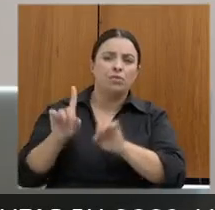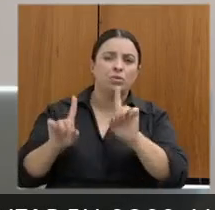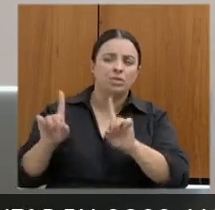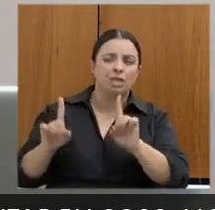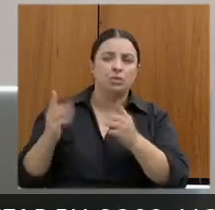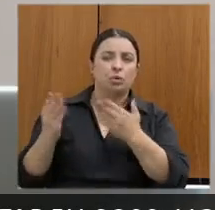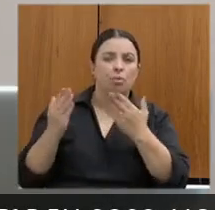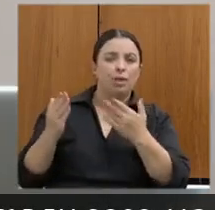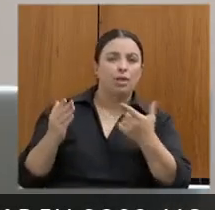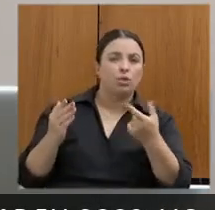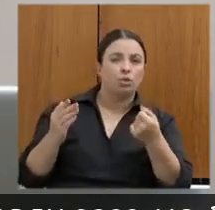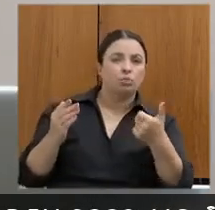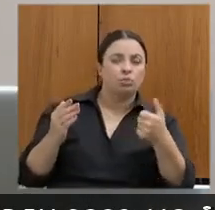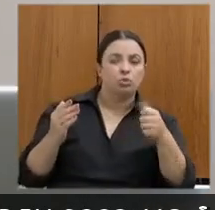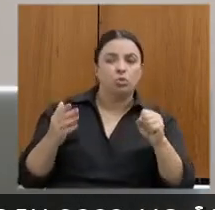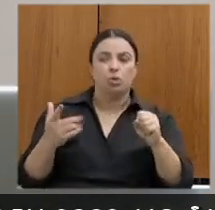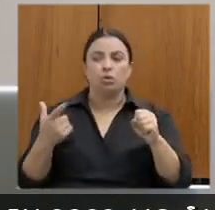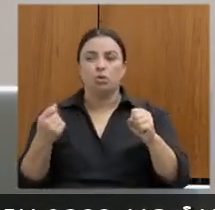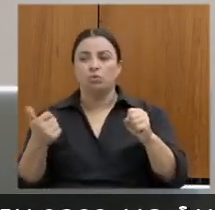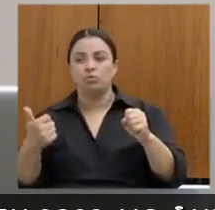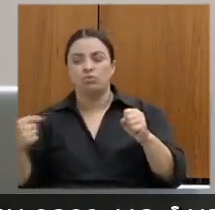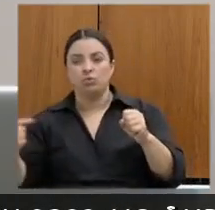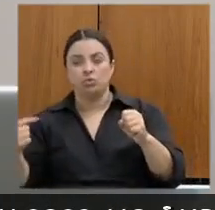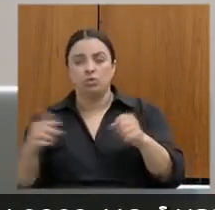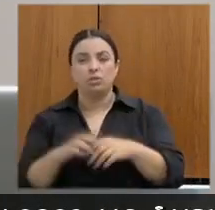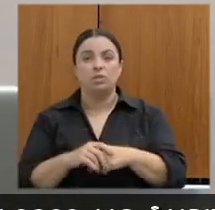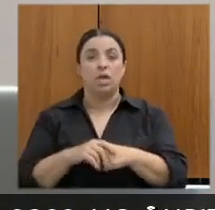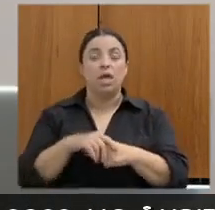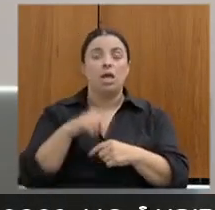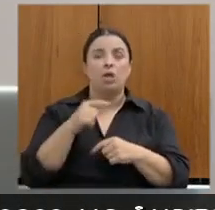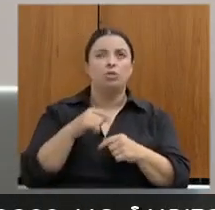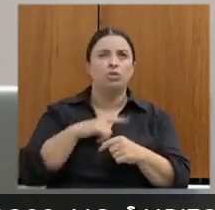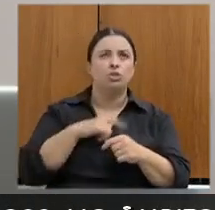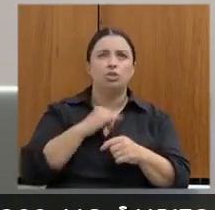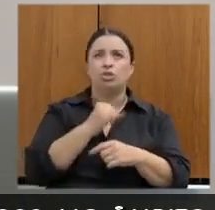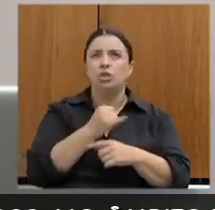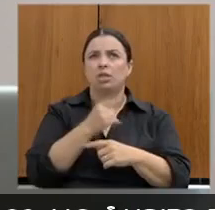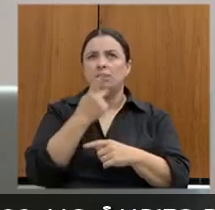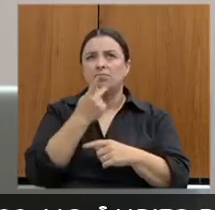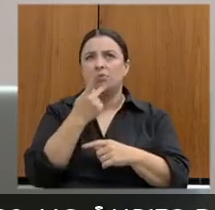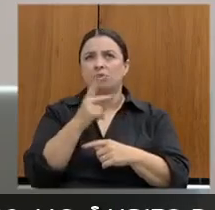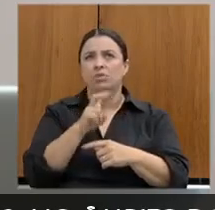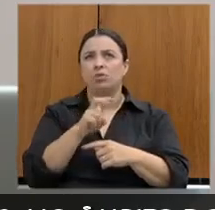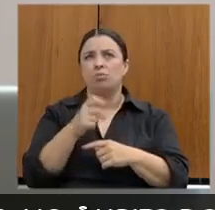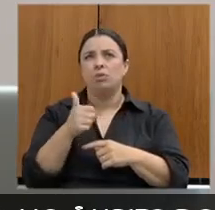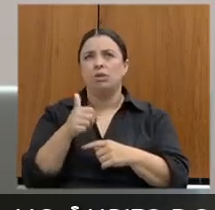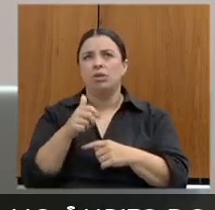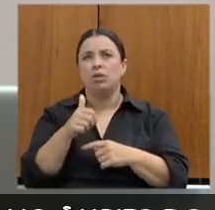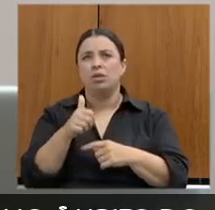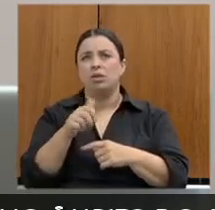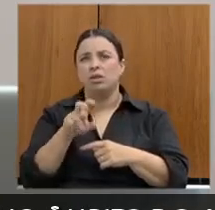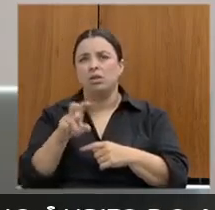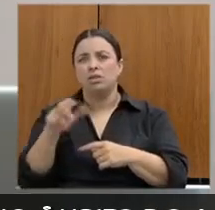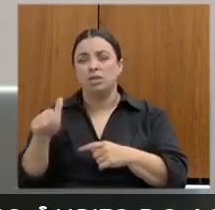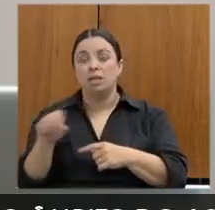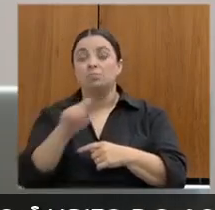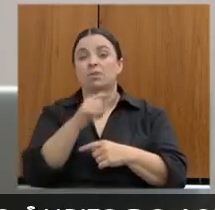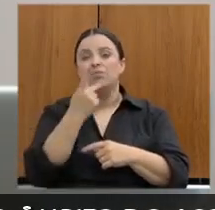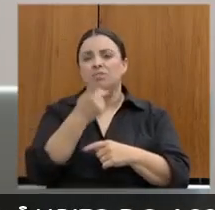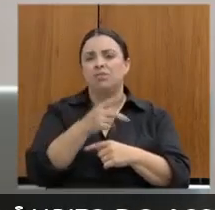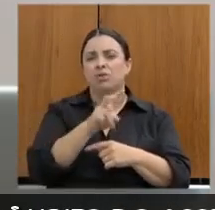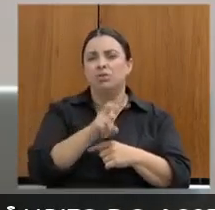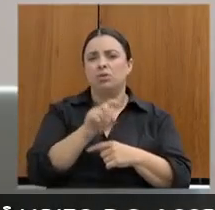de Janeiro que era 5.810 mas o show atualizou para 5.587 até Junho então o número em